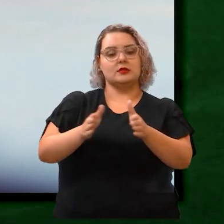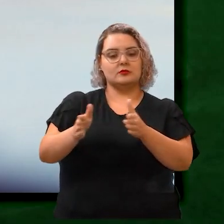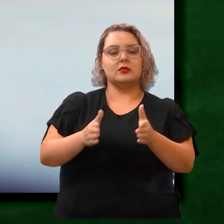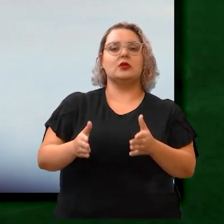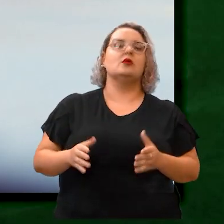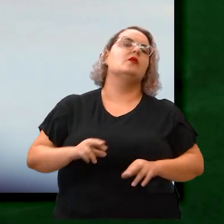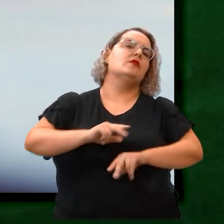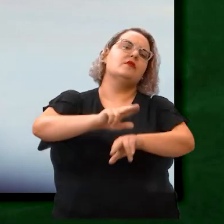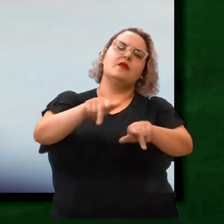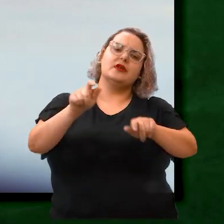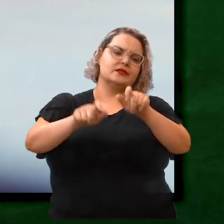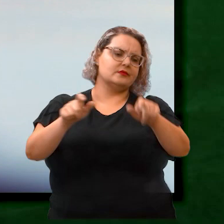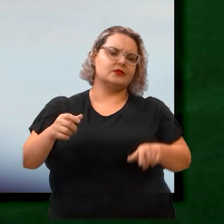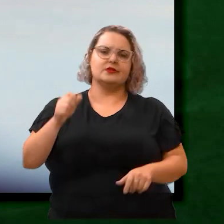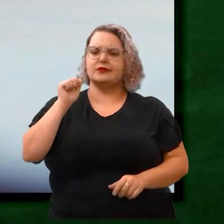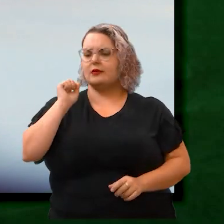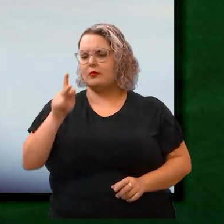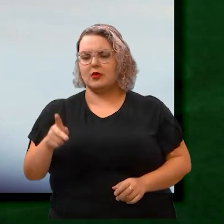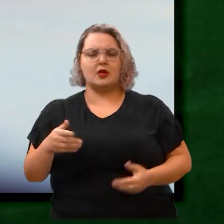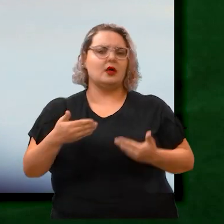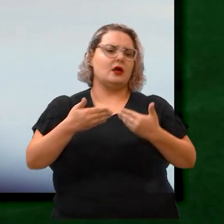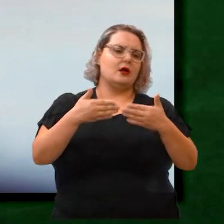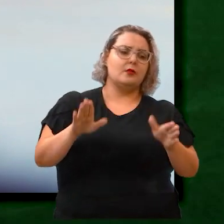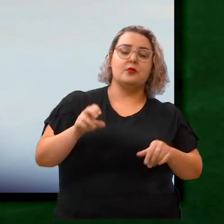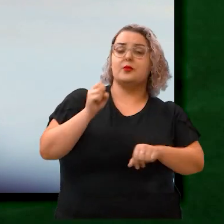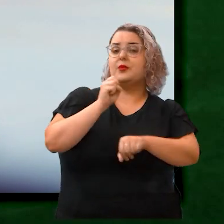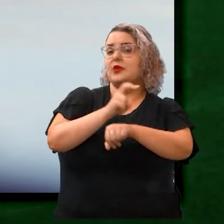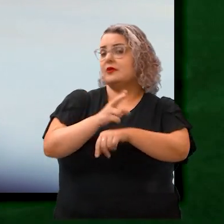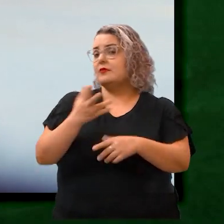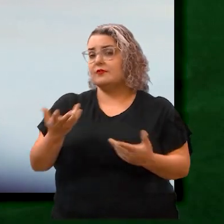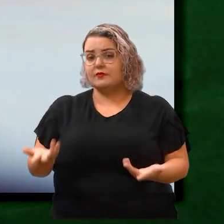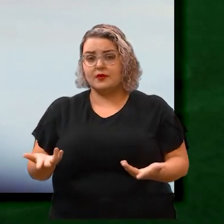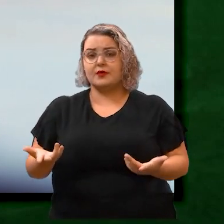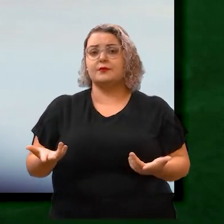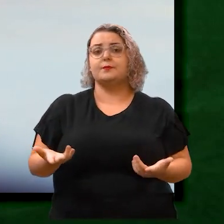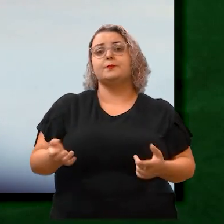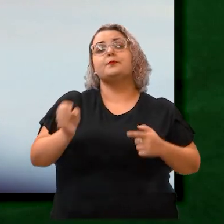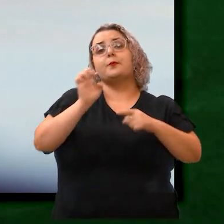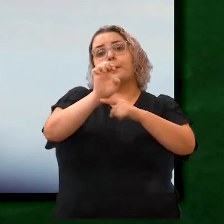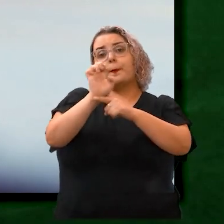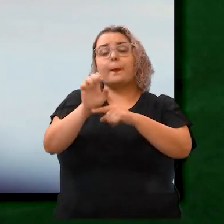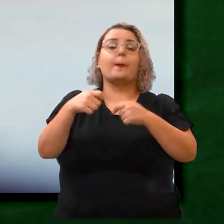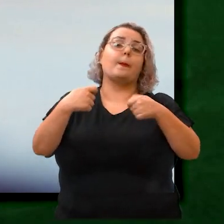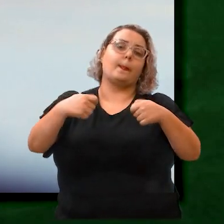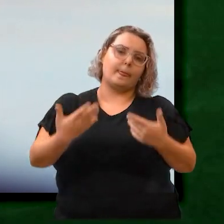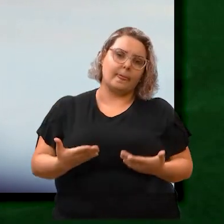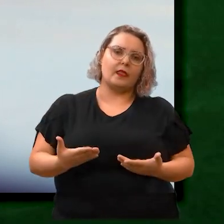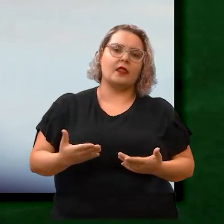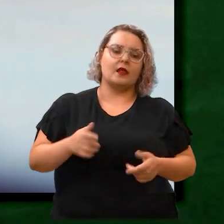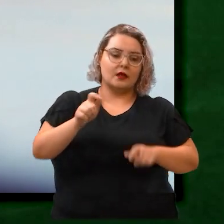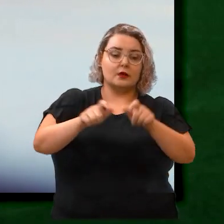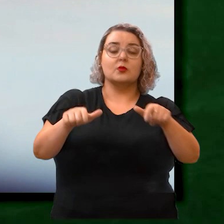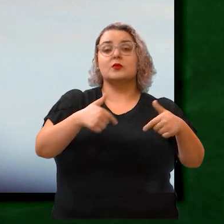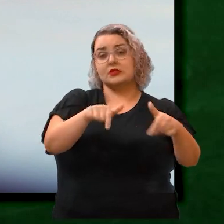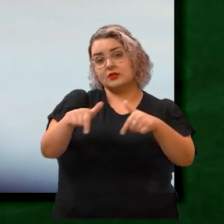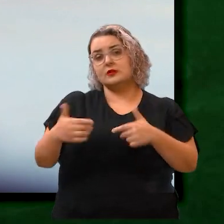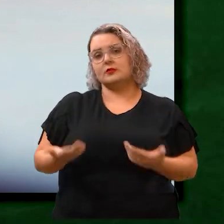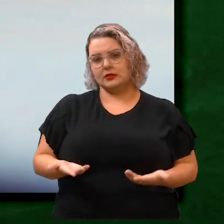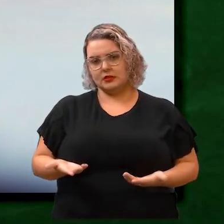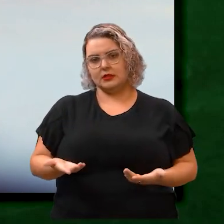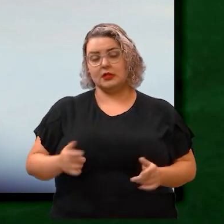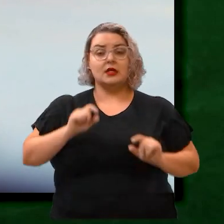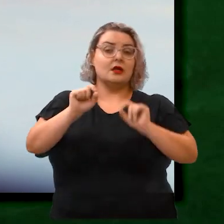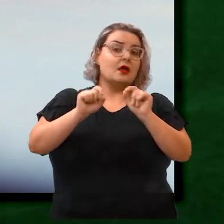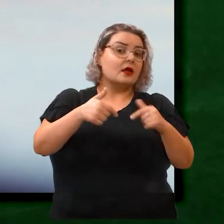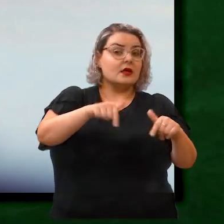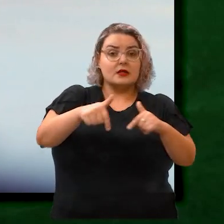nesse período todo muita gente se aposentou abriram-se Muitas vagas então o Estado tá meio carente de pessoas para trabalhar